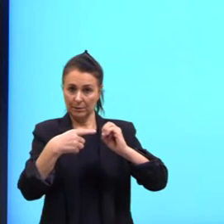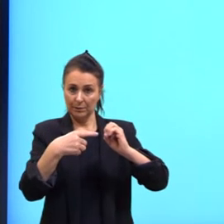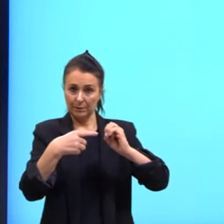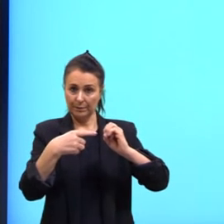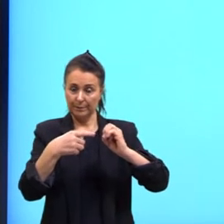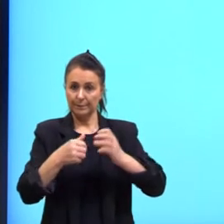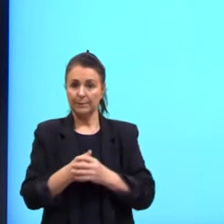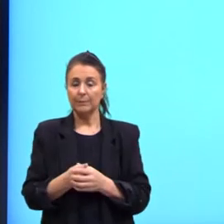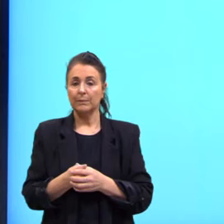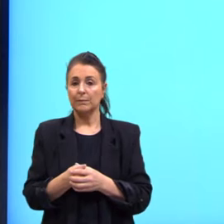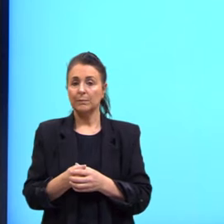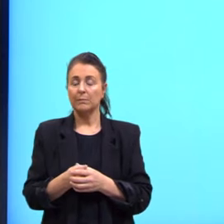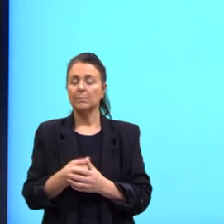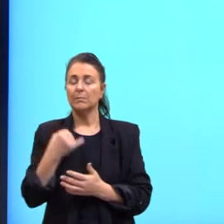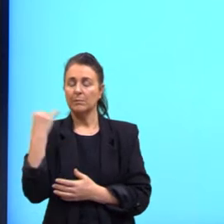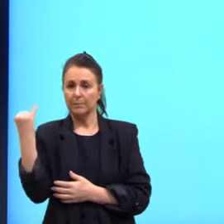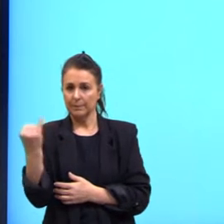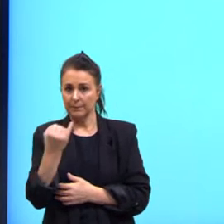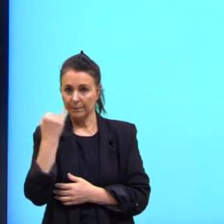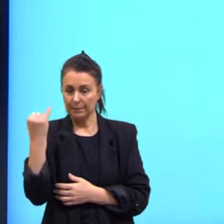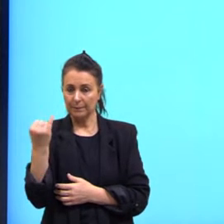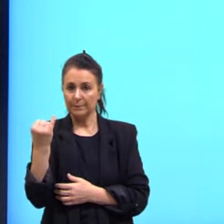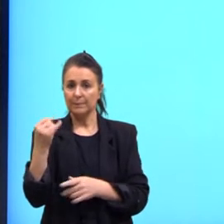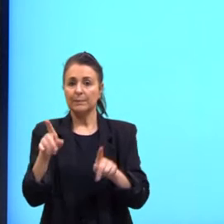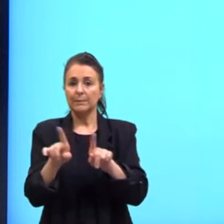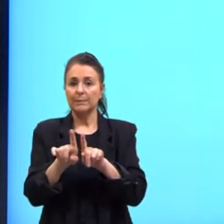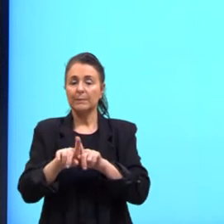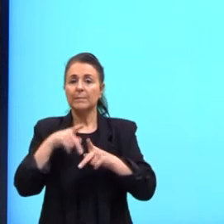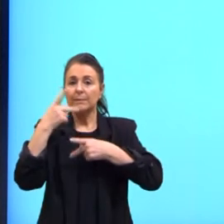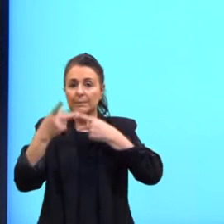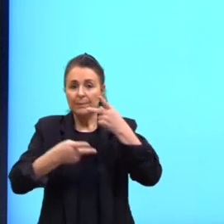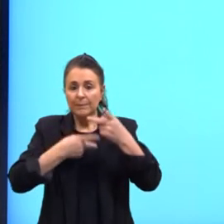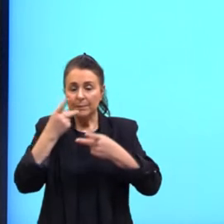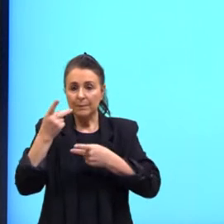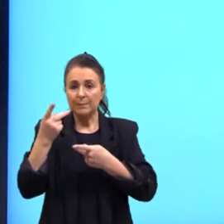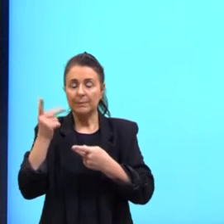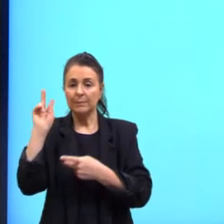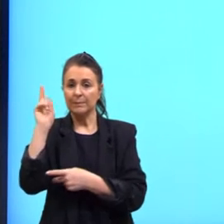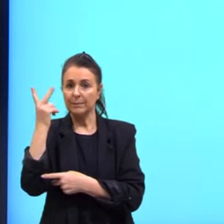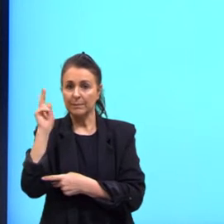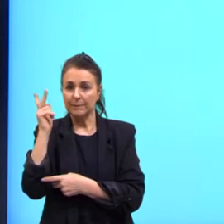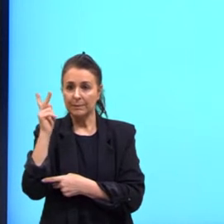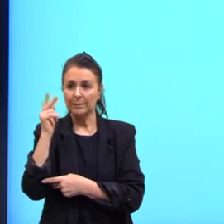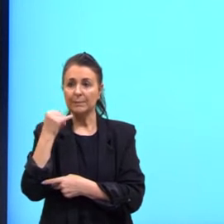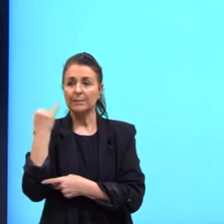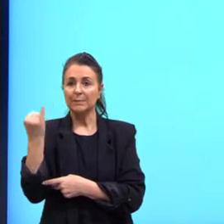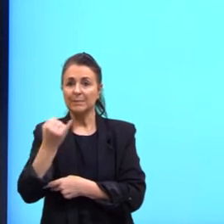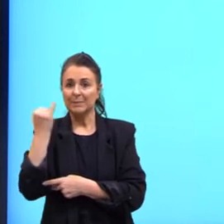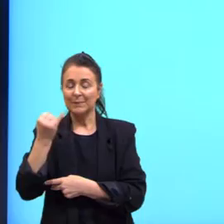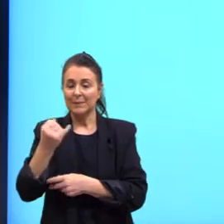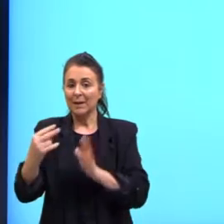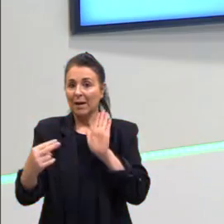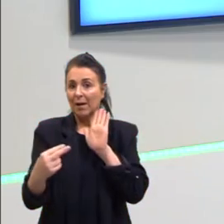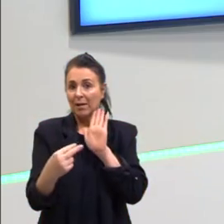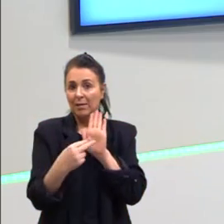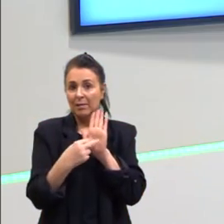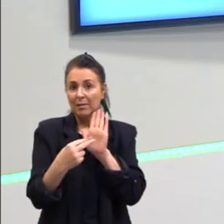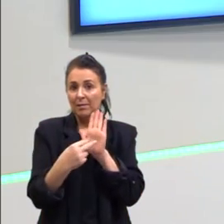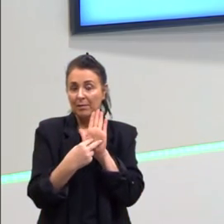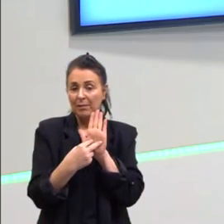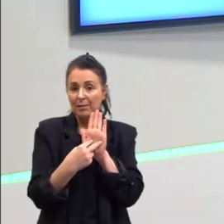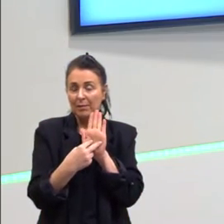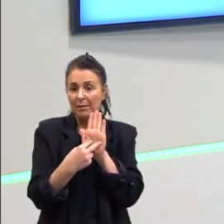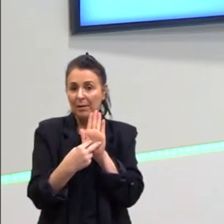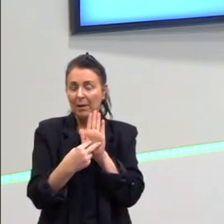o bom é bem importante também a gente falando nessa história né é bem importante prestarmos atenção